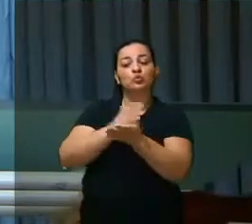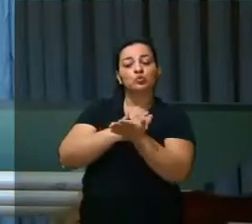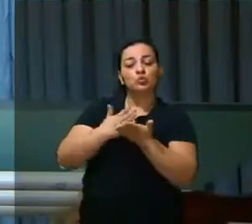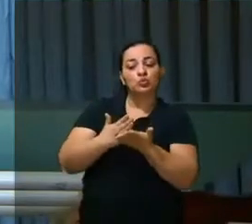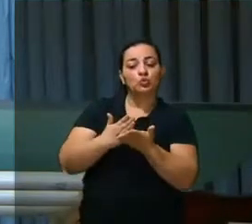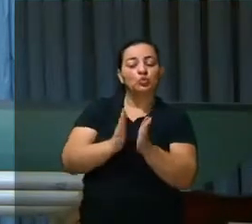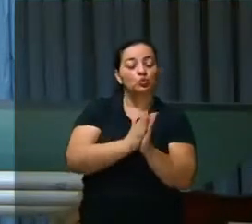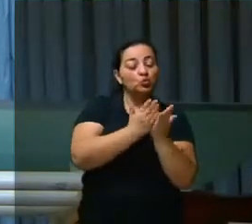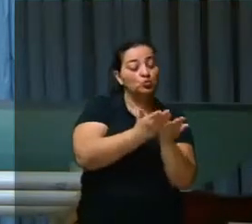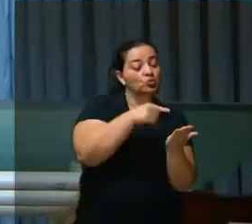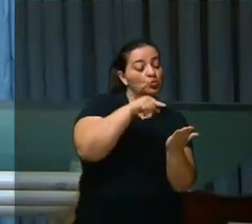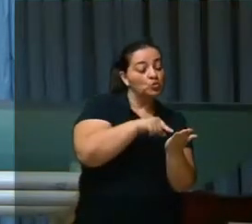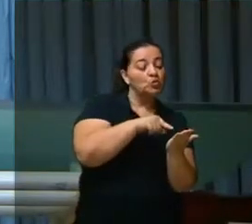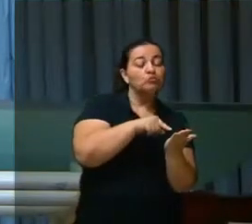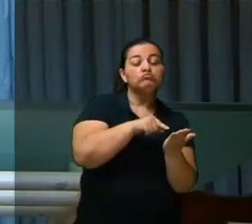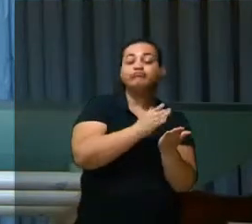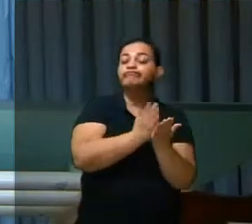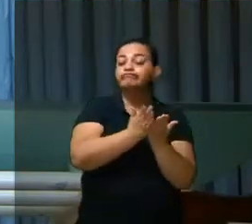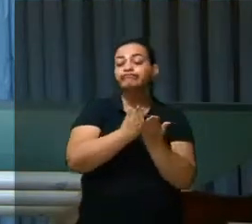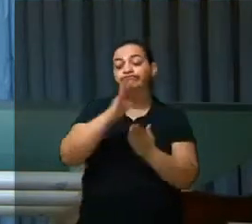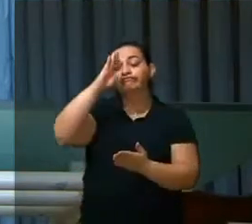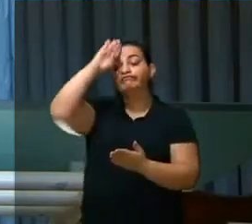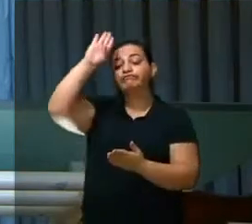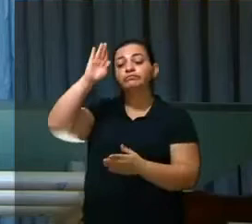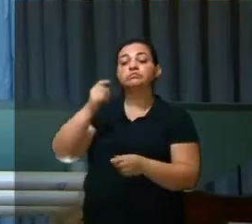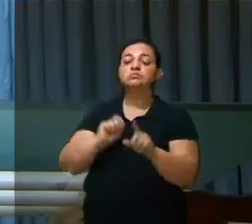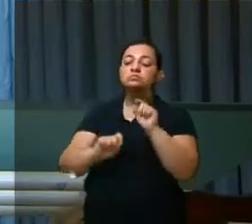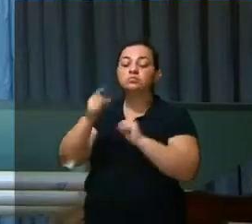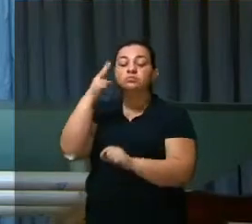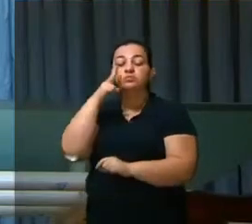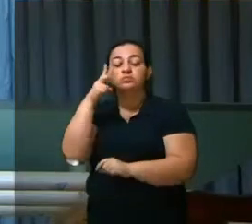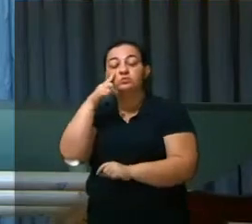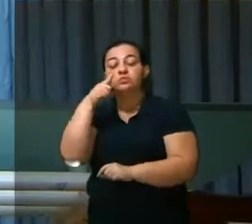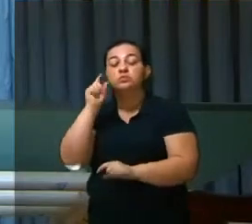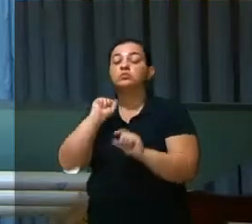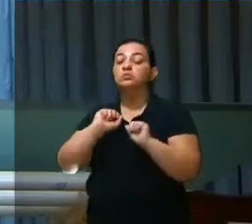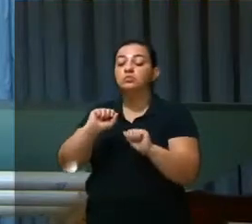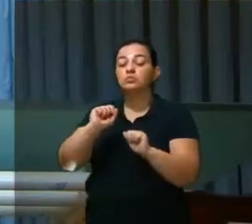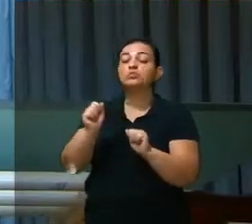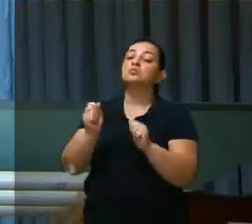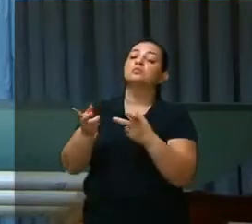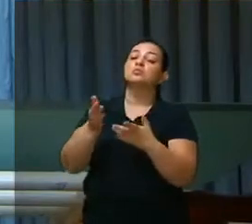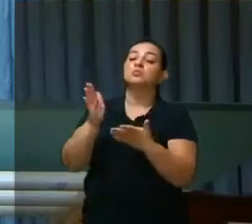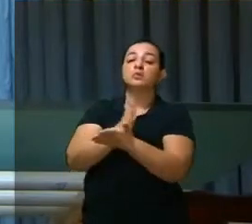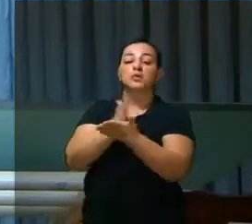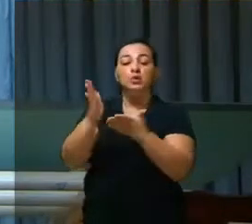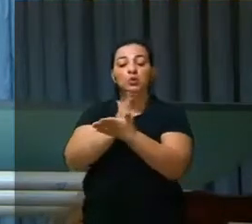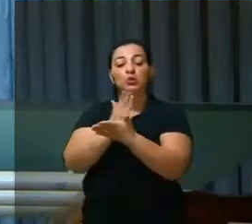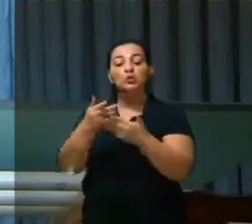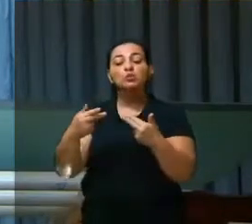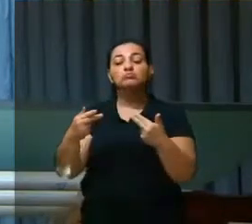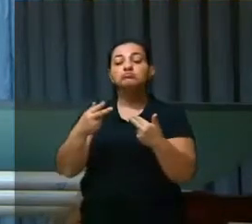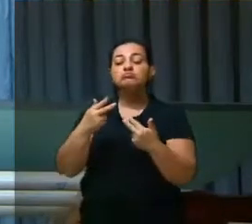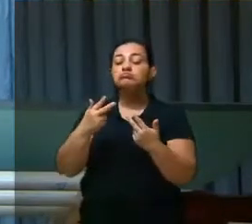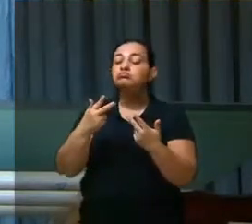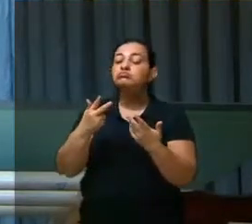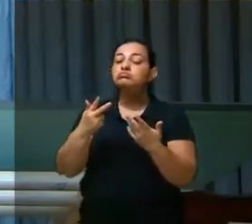princípios bíblicos E aí você vai ver que realmente porque pode alguém está